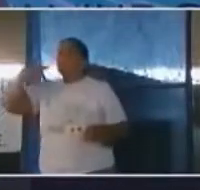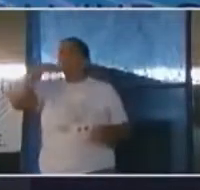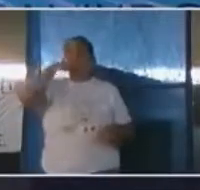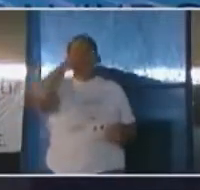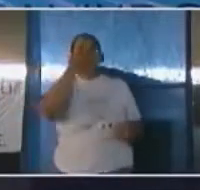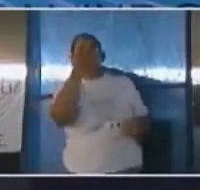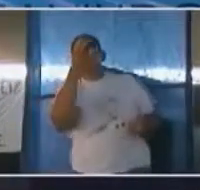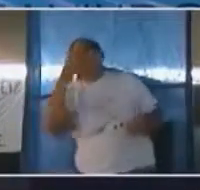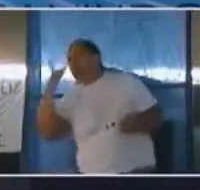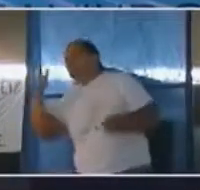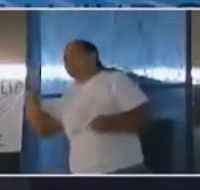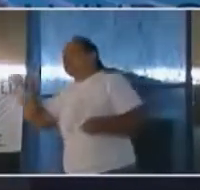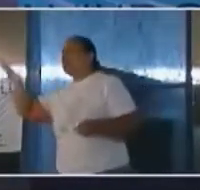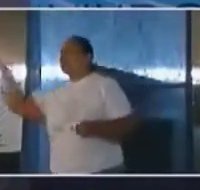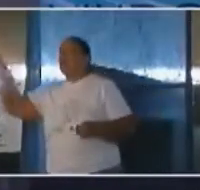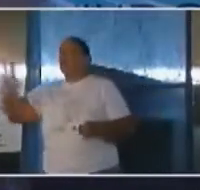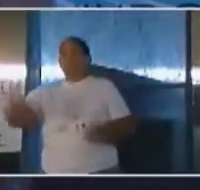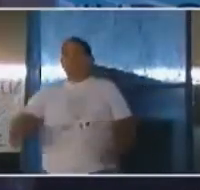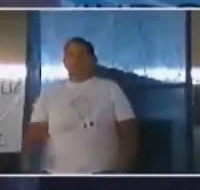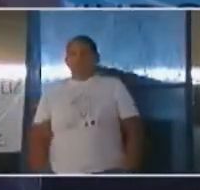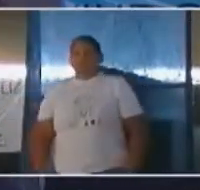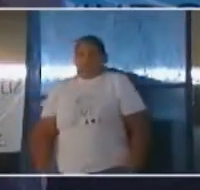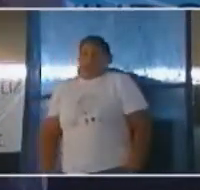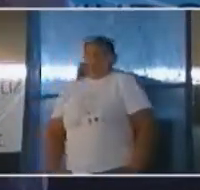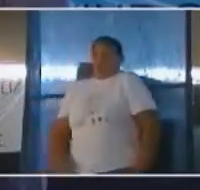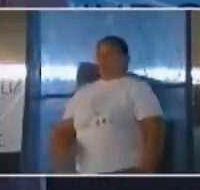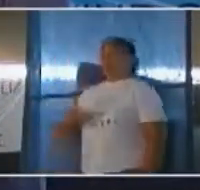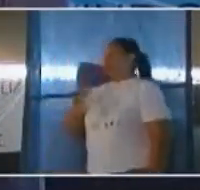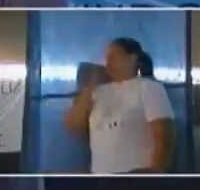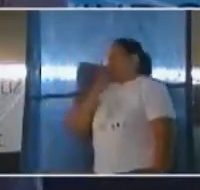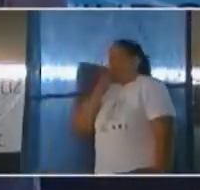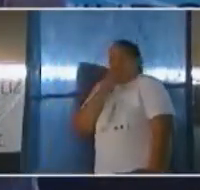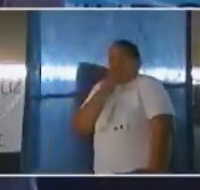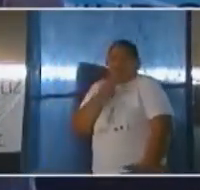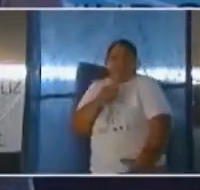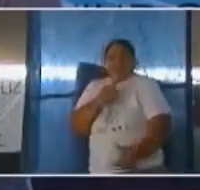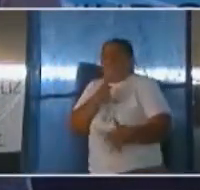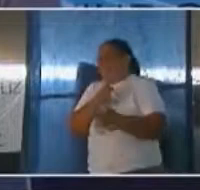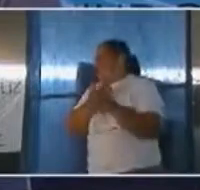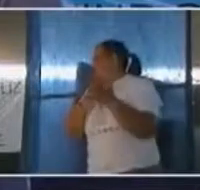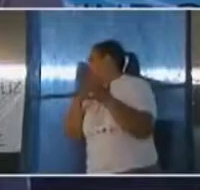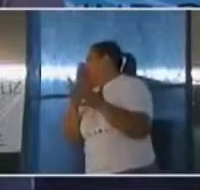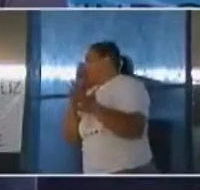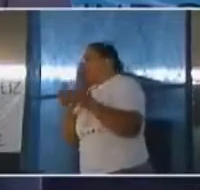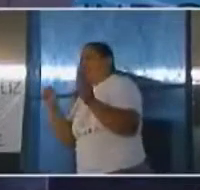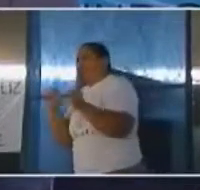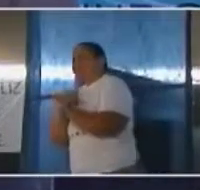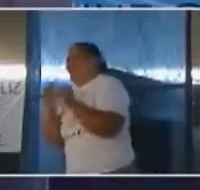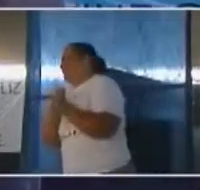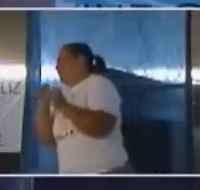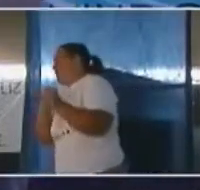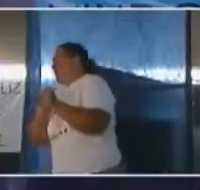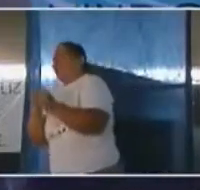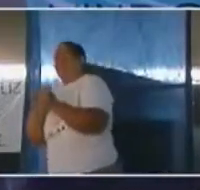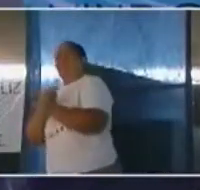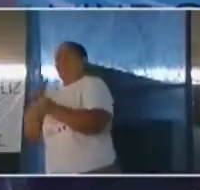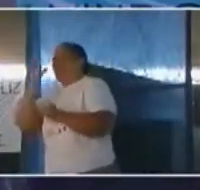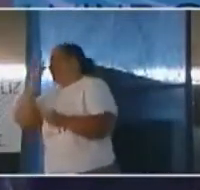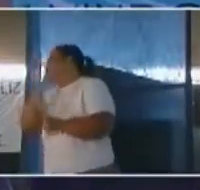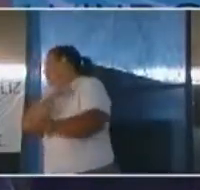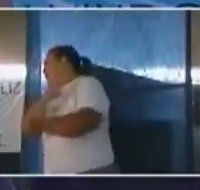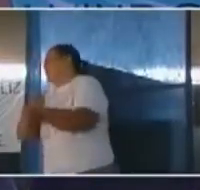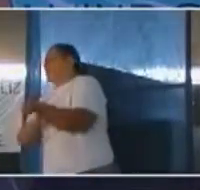O texto diz que Paulo ficou revoltado ao ver a cidade tão repleta de ídolos. Enquanto estava em Atenas,